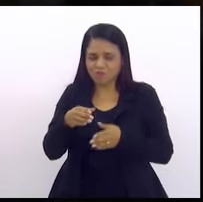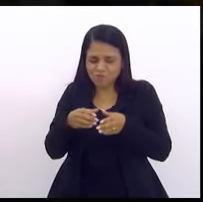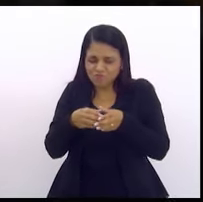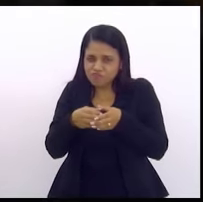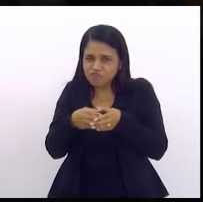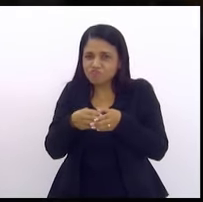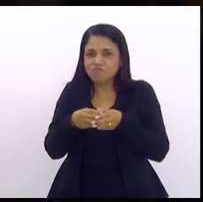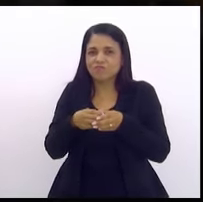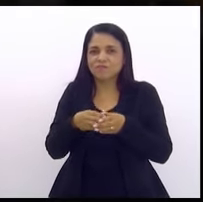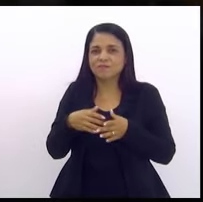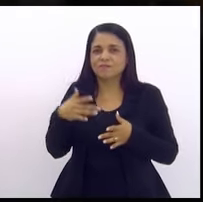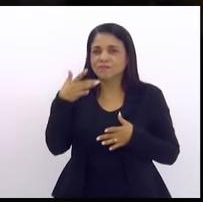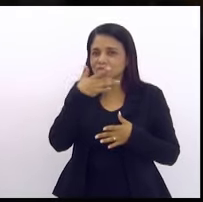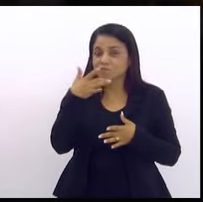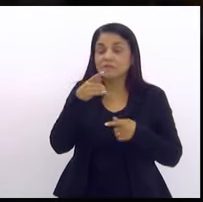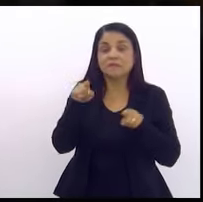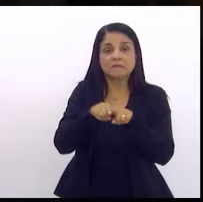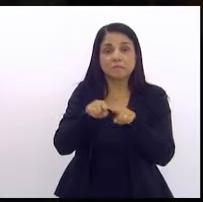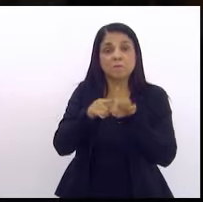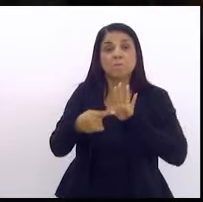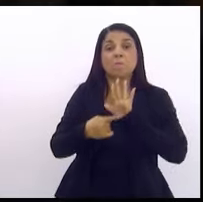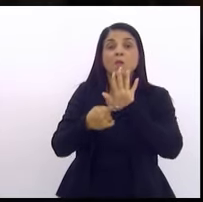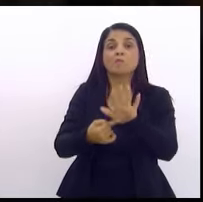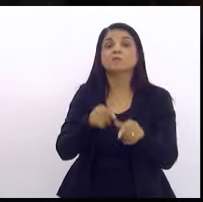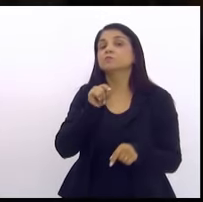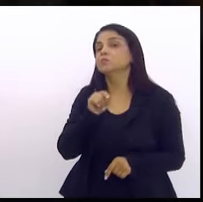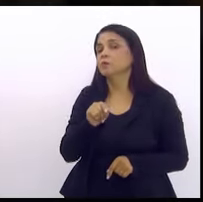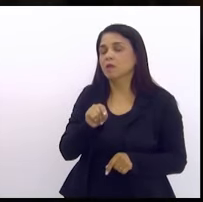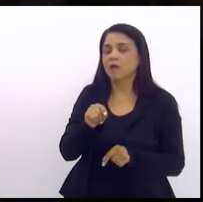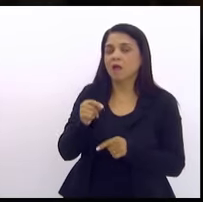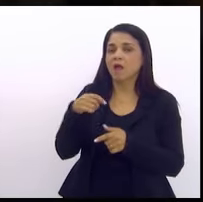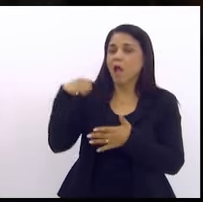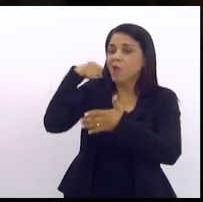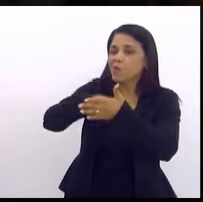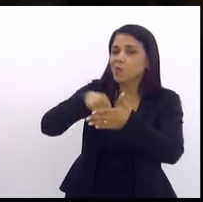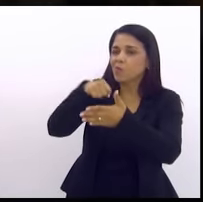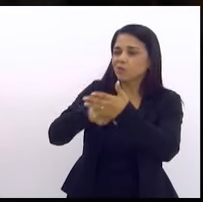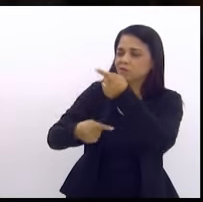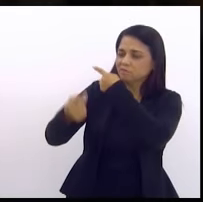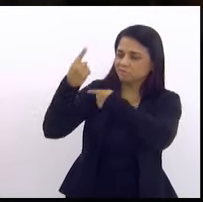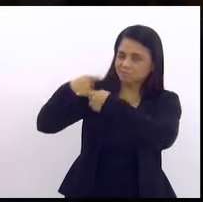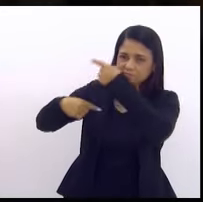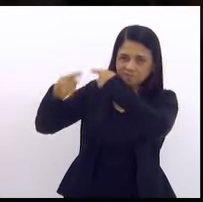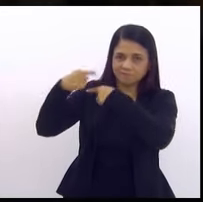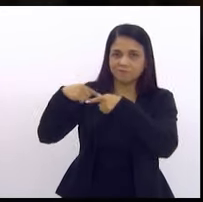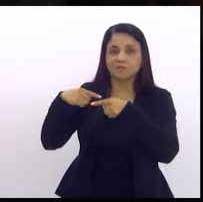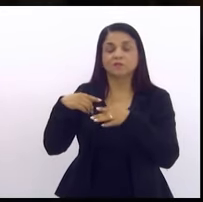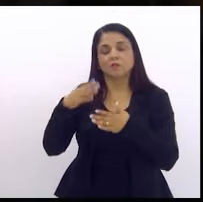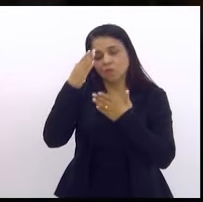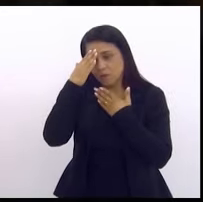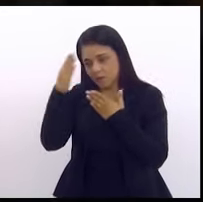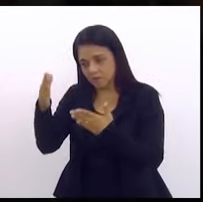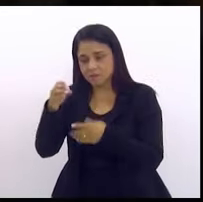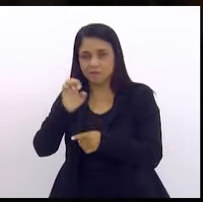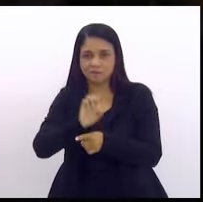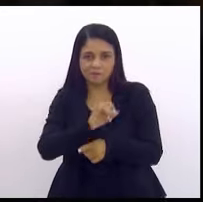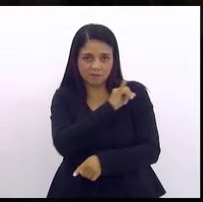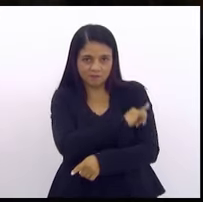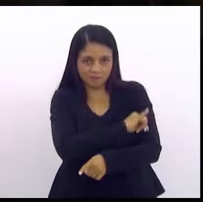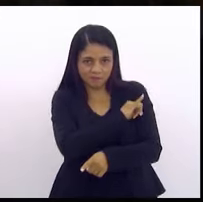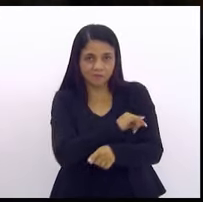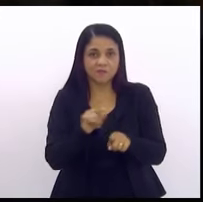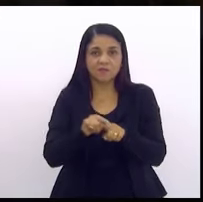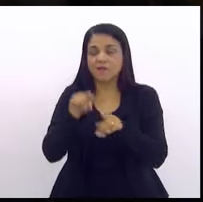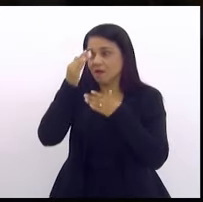combo também de luta ancestral. Por isso, agradeço às baianas do acarajé da cidade, do estado do Rio de Janeiro,